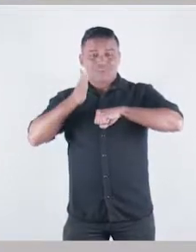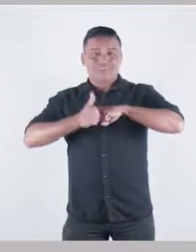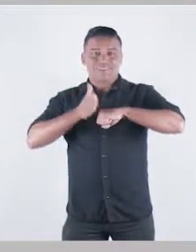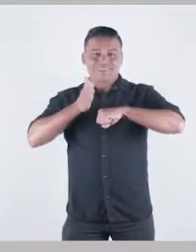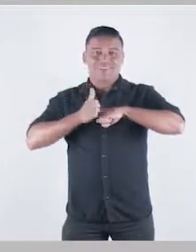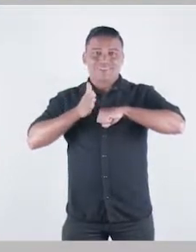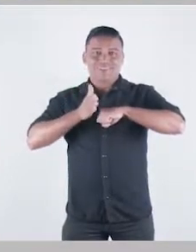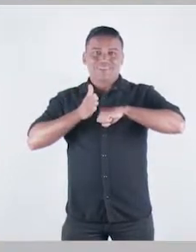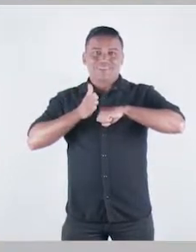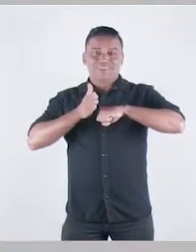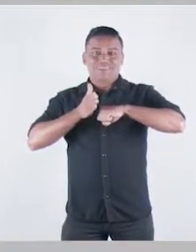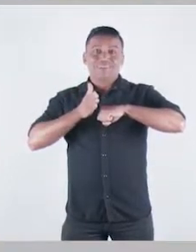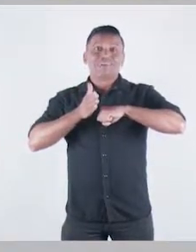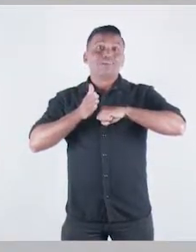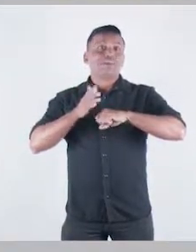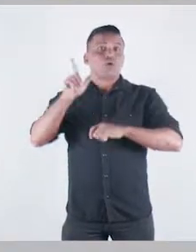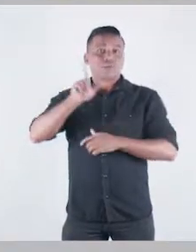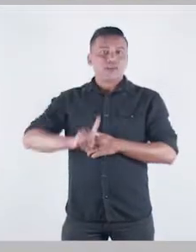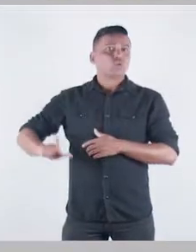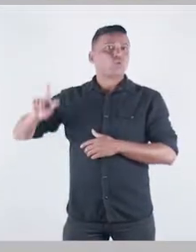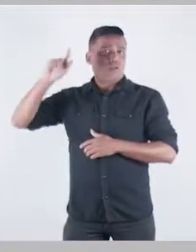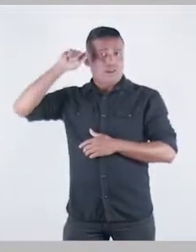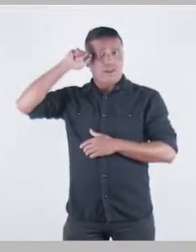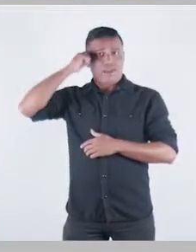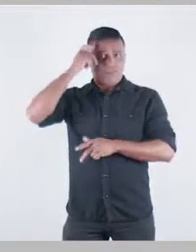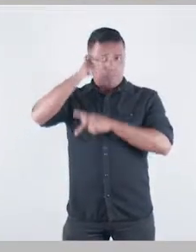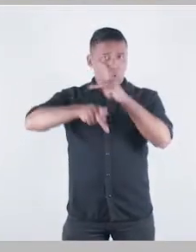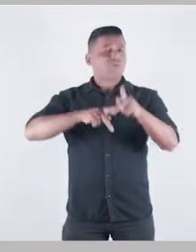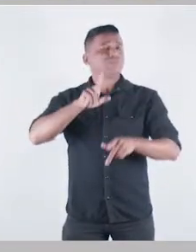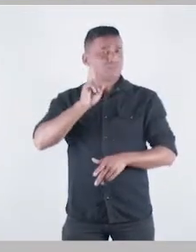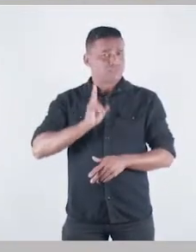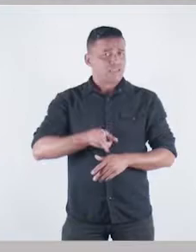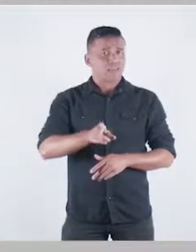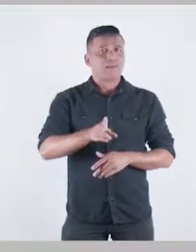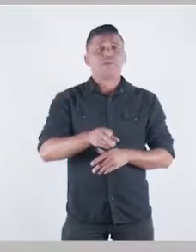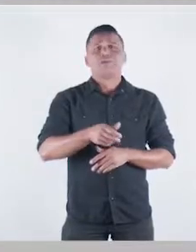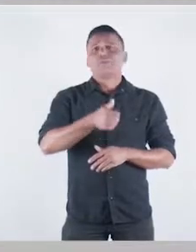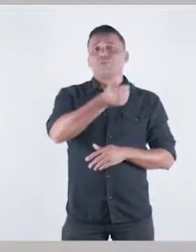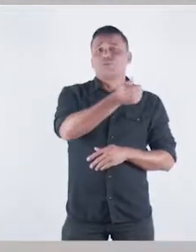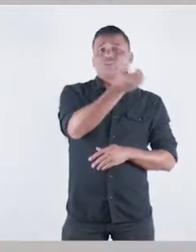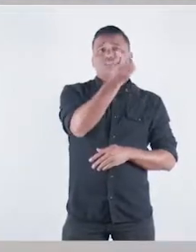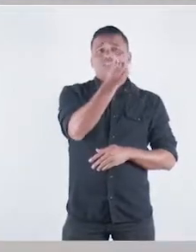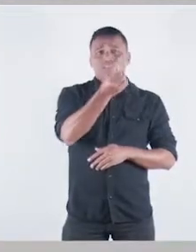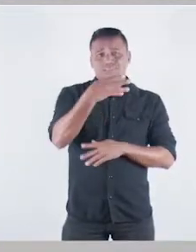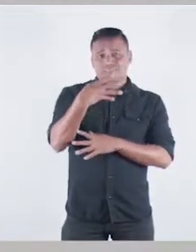literatura negra, eu diria que sempre houve, porque desde 1634,